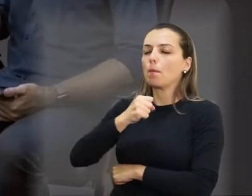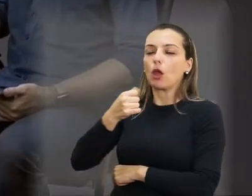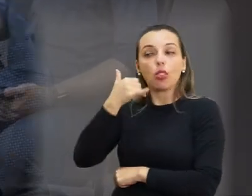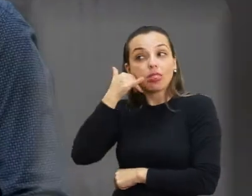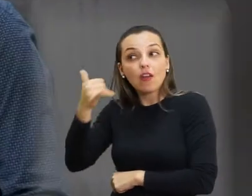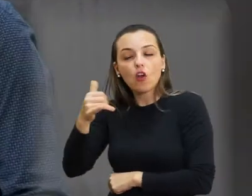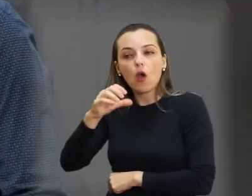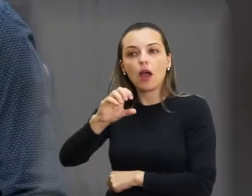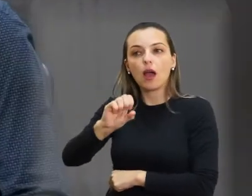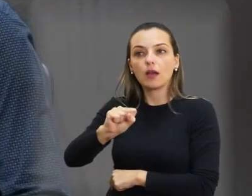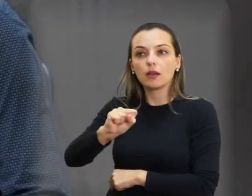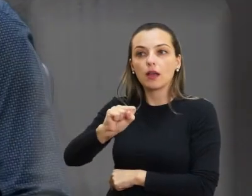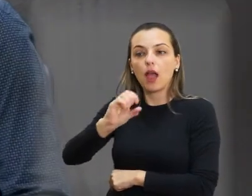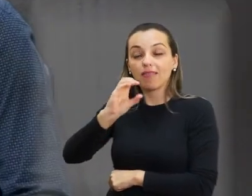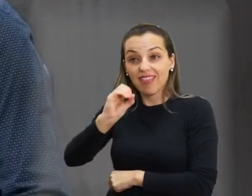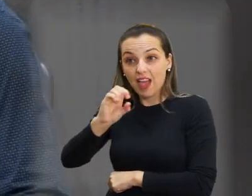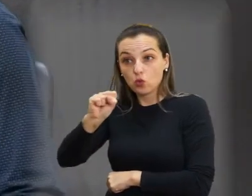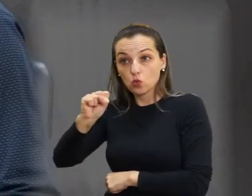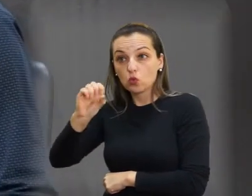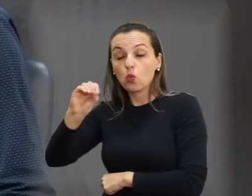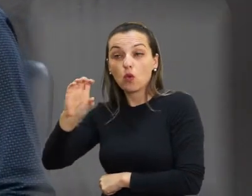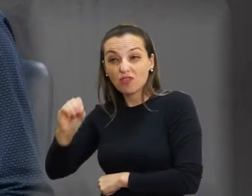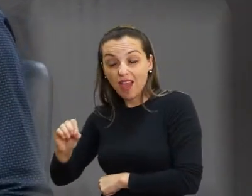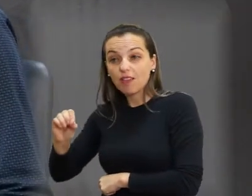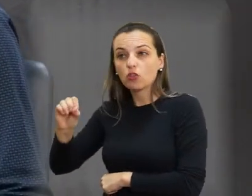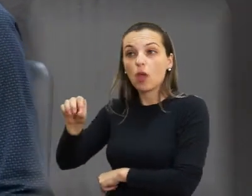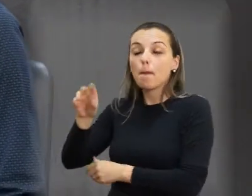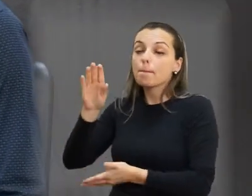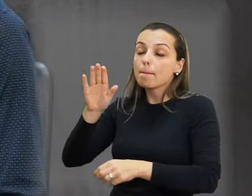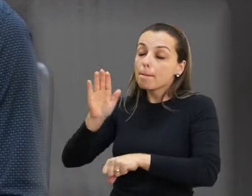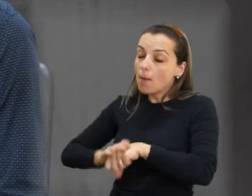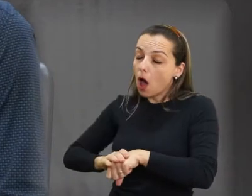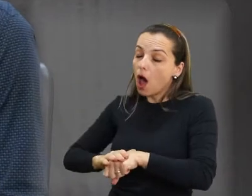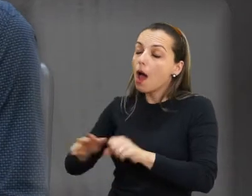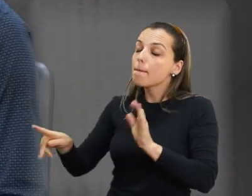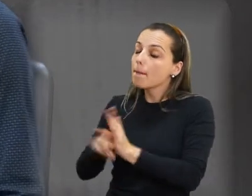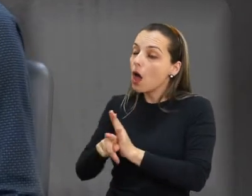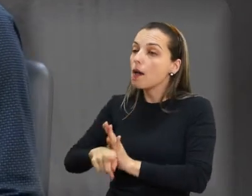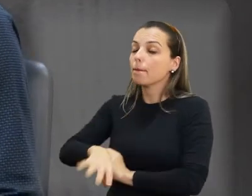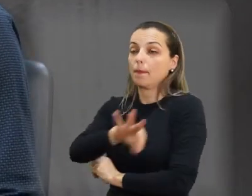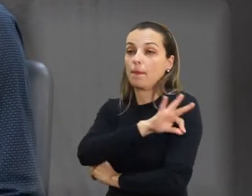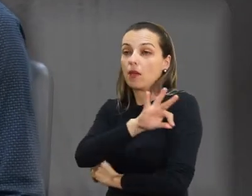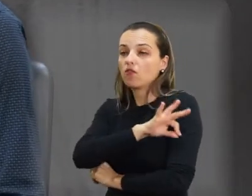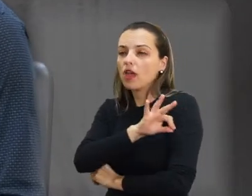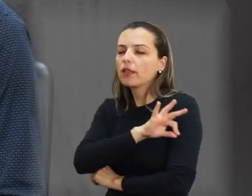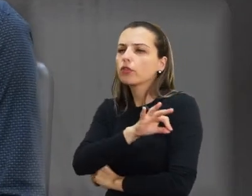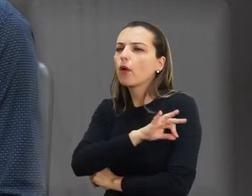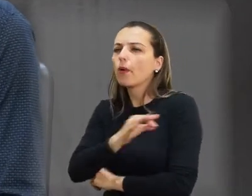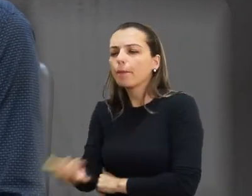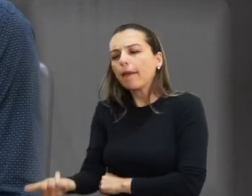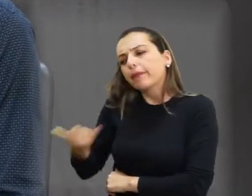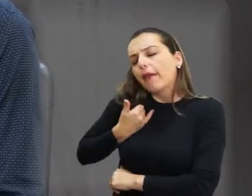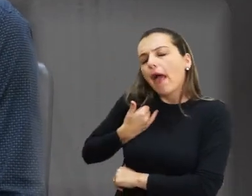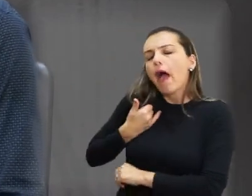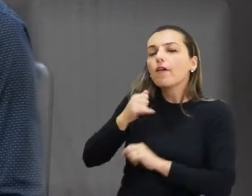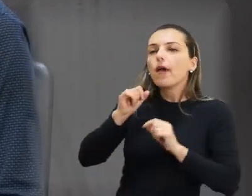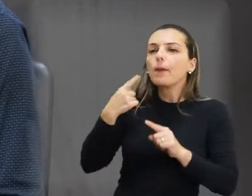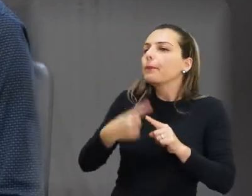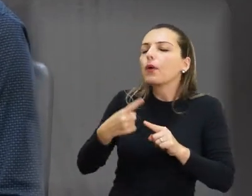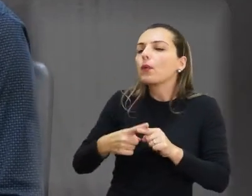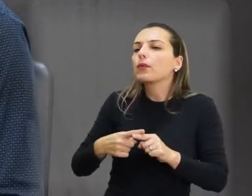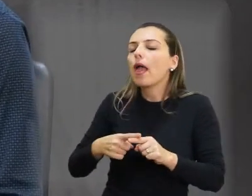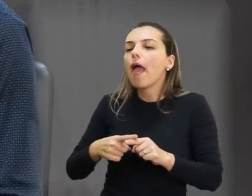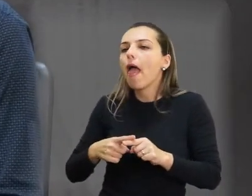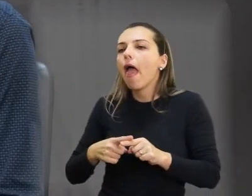prefeitura. E muitas pessoas ligavam pra gente falando, mandavam mensagem ou entravam em contato com a gente pessoalmente falando, ó, eu tento ligar quando eu